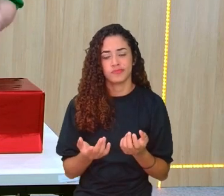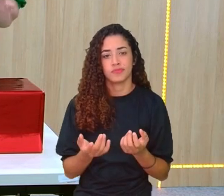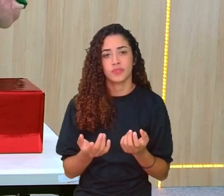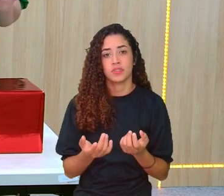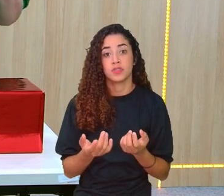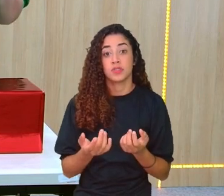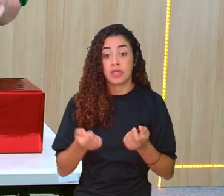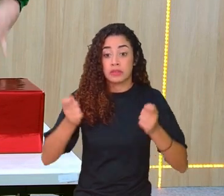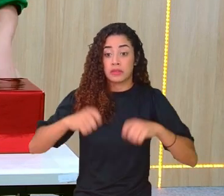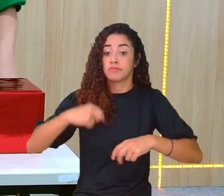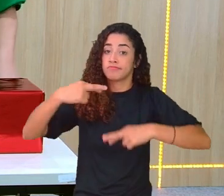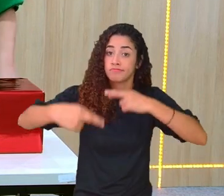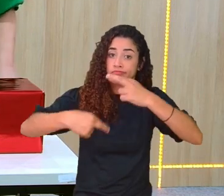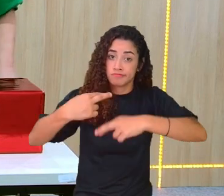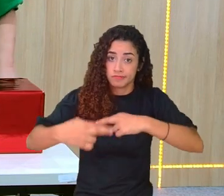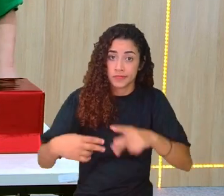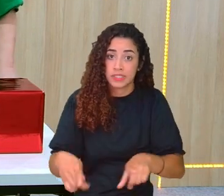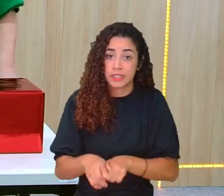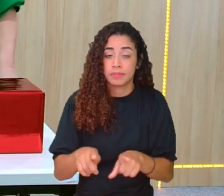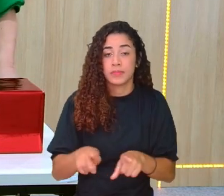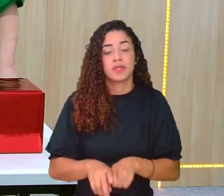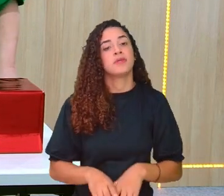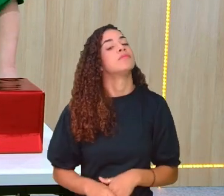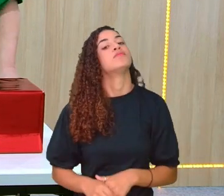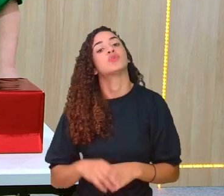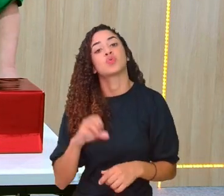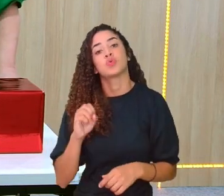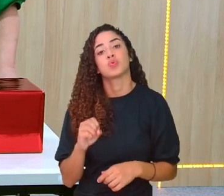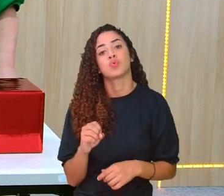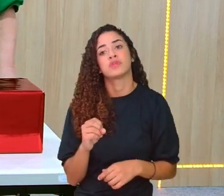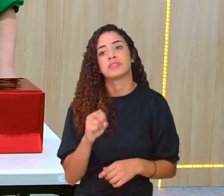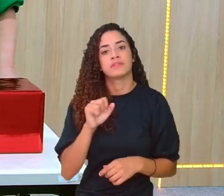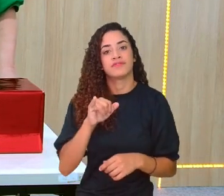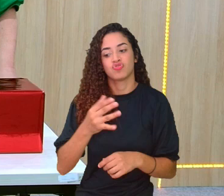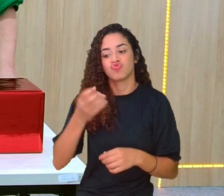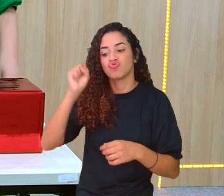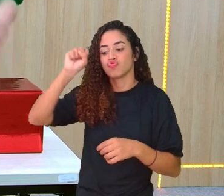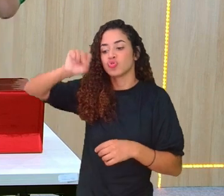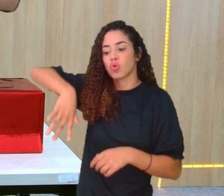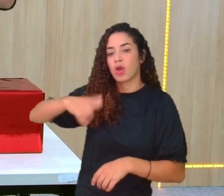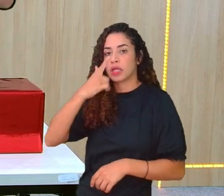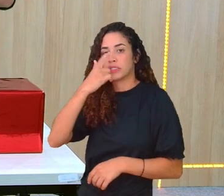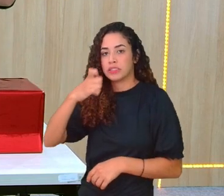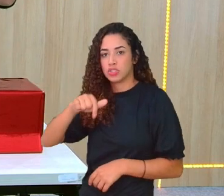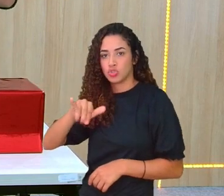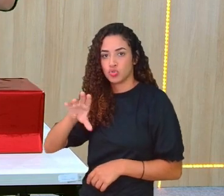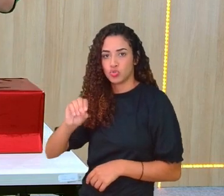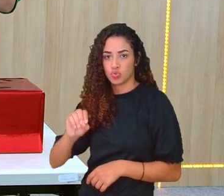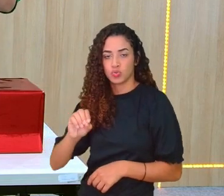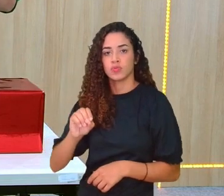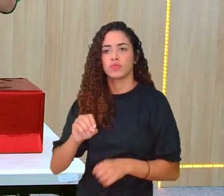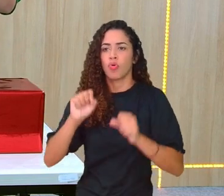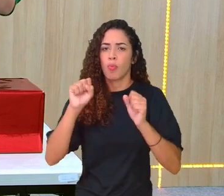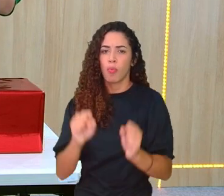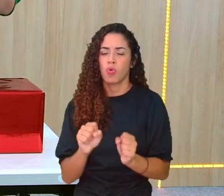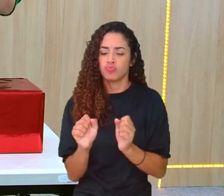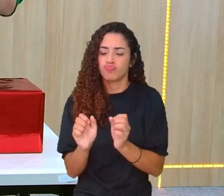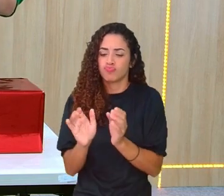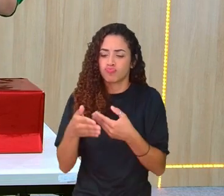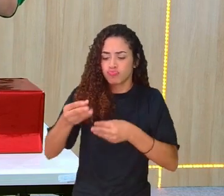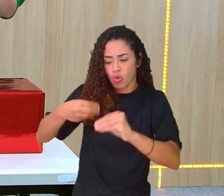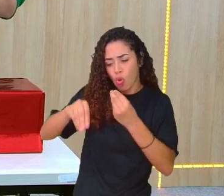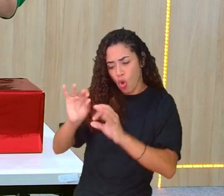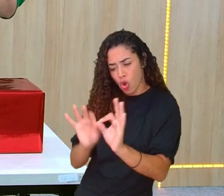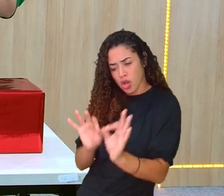reciclagem, né? Se vocês fazem reciclagem, ou para o lixo. E embrulha ela com alguma